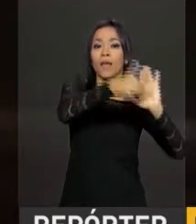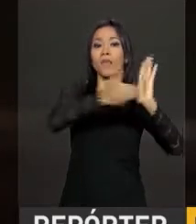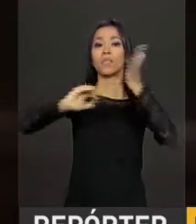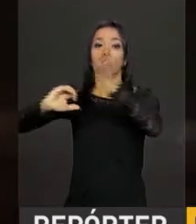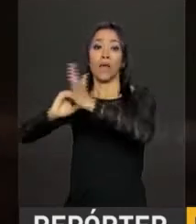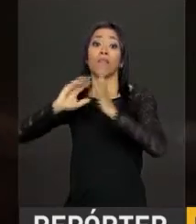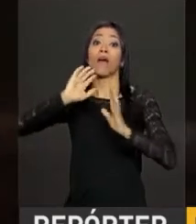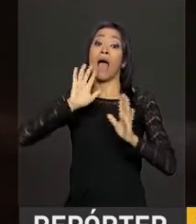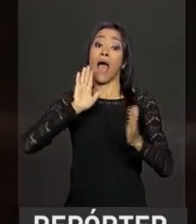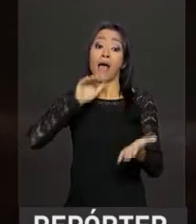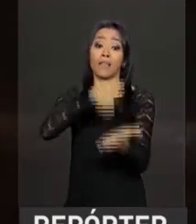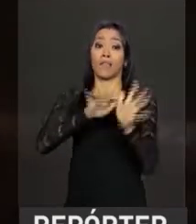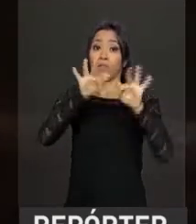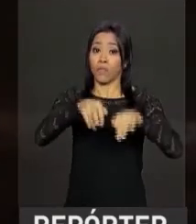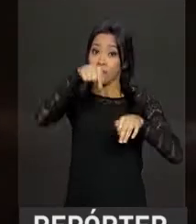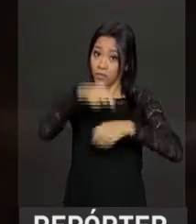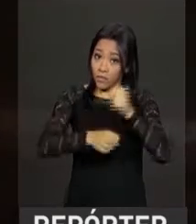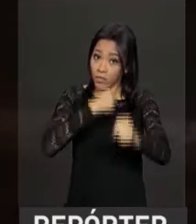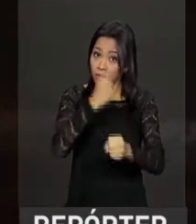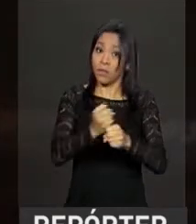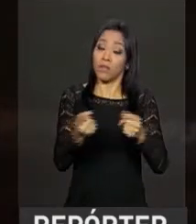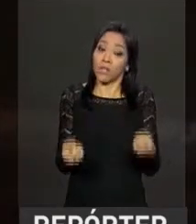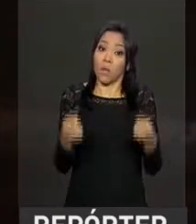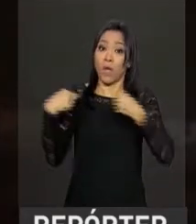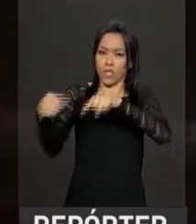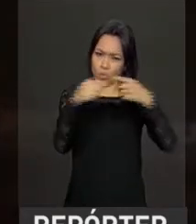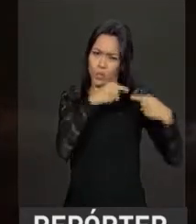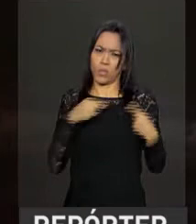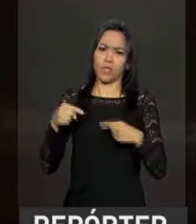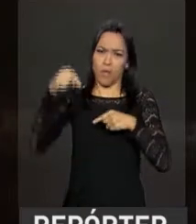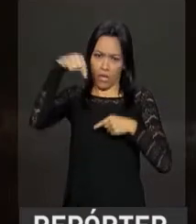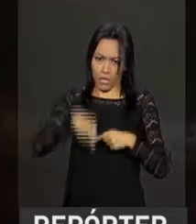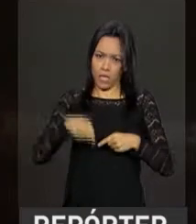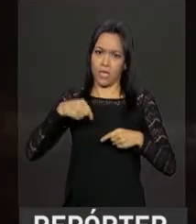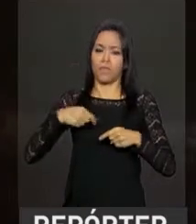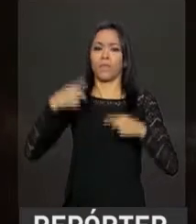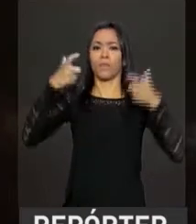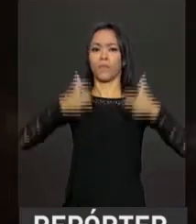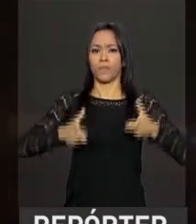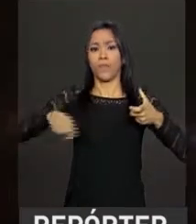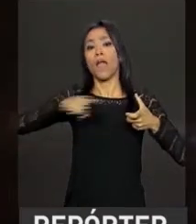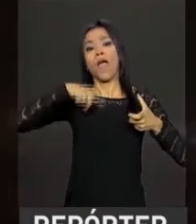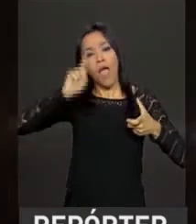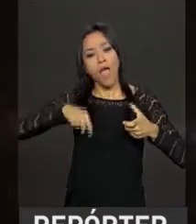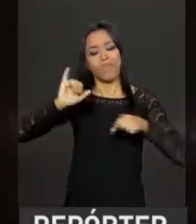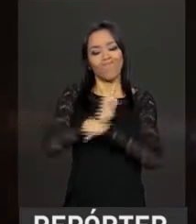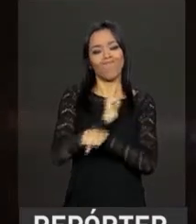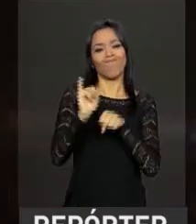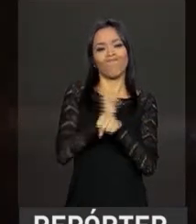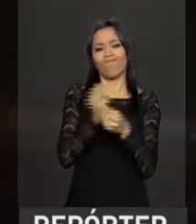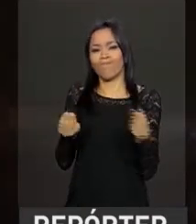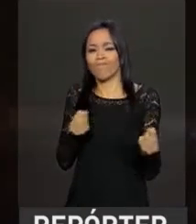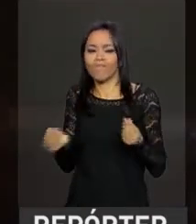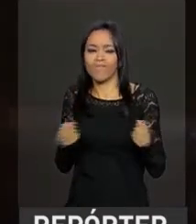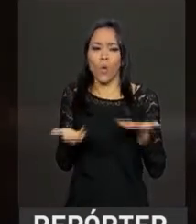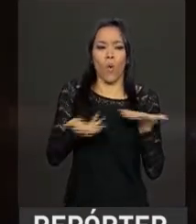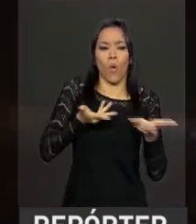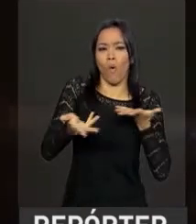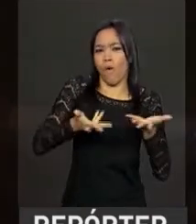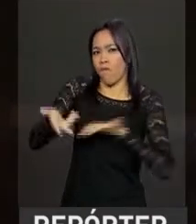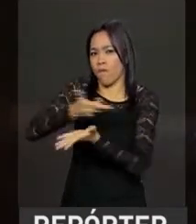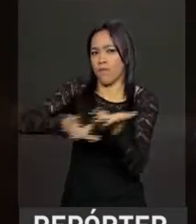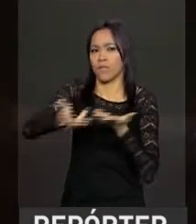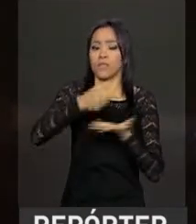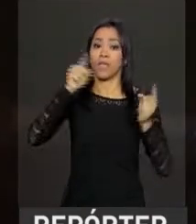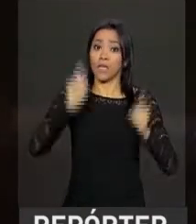deste ano a discussão aqui no palácio da alvorada foi montar uma estratégia para isso a primeira barreira que é o baixo movimento